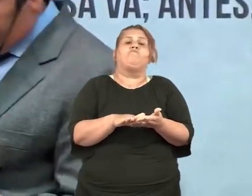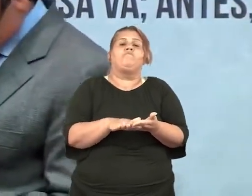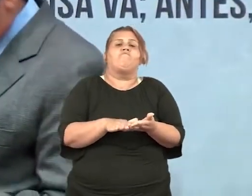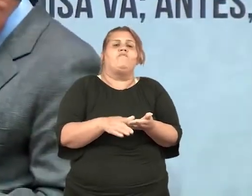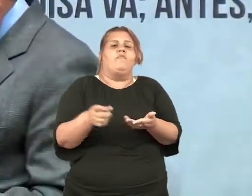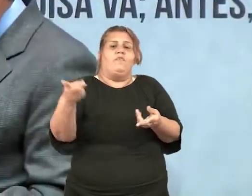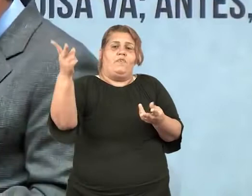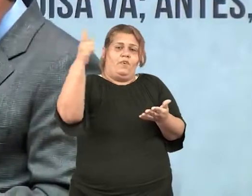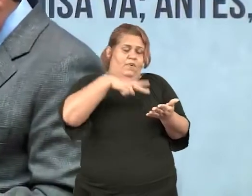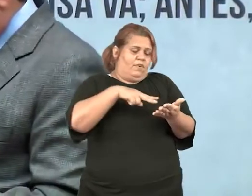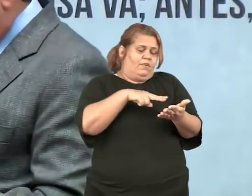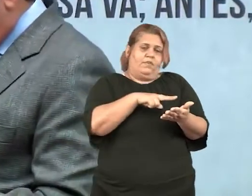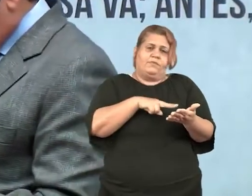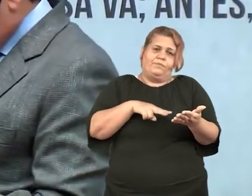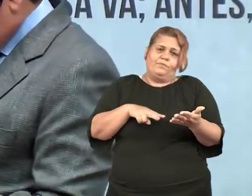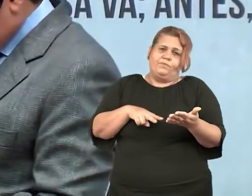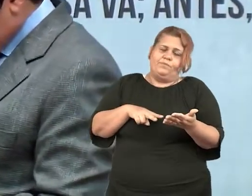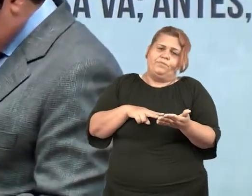Veja você,